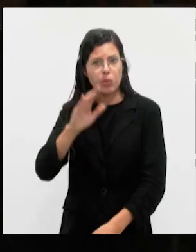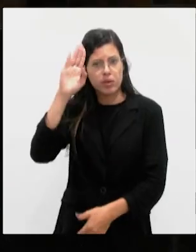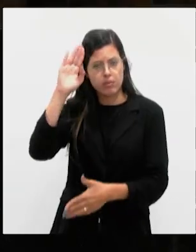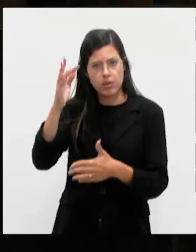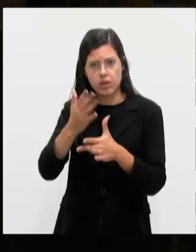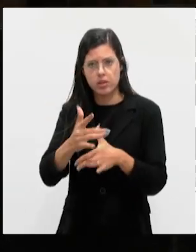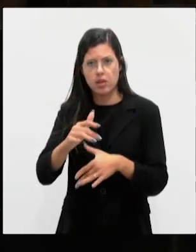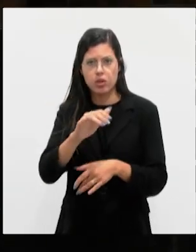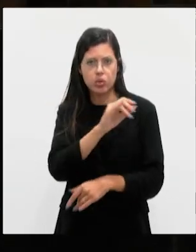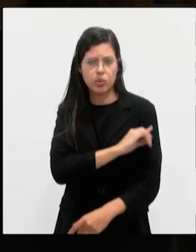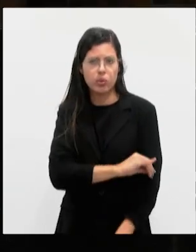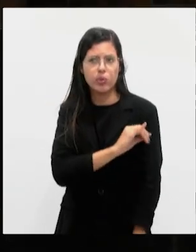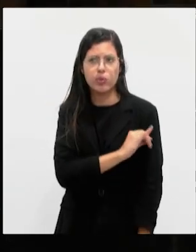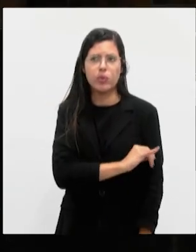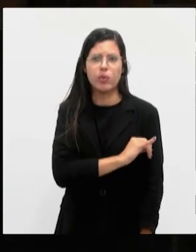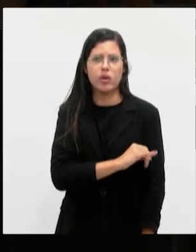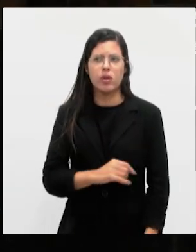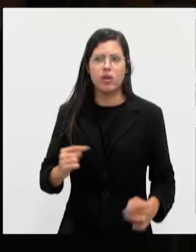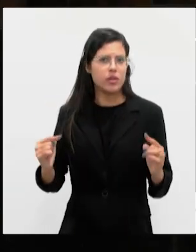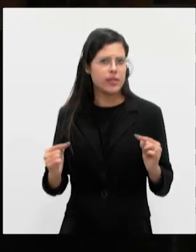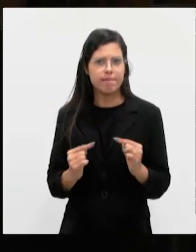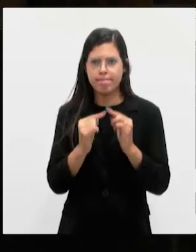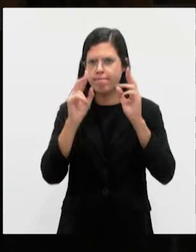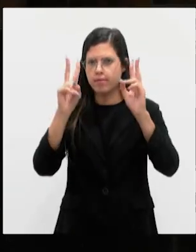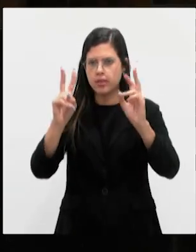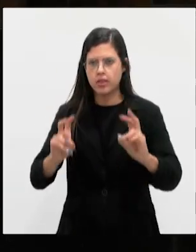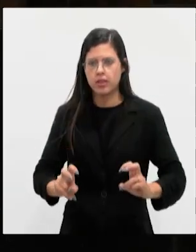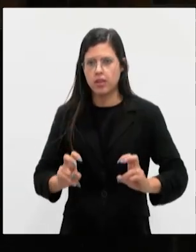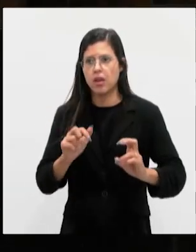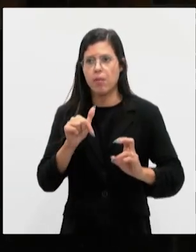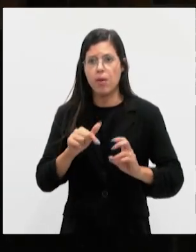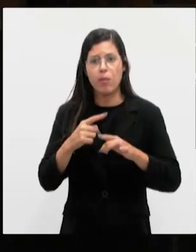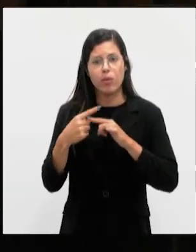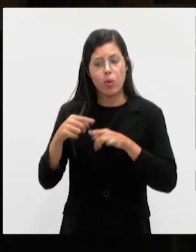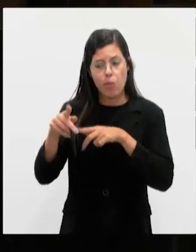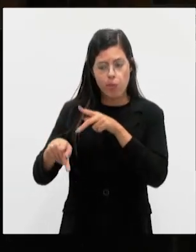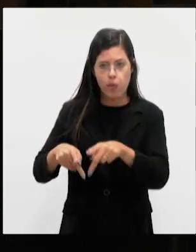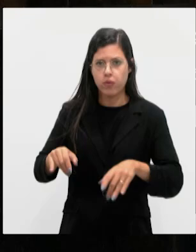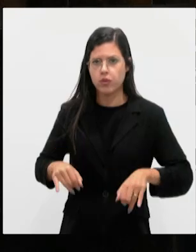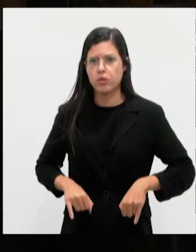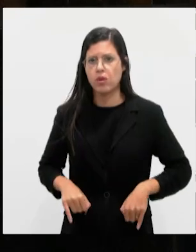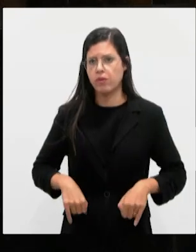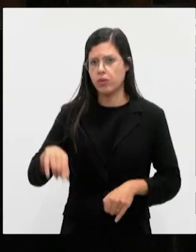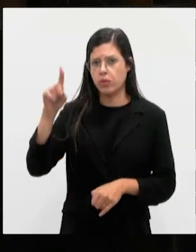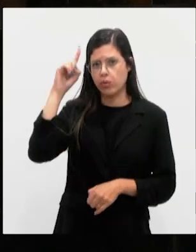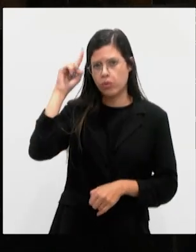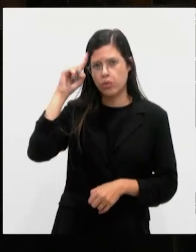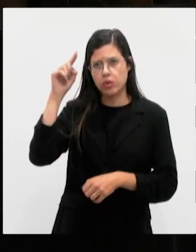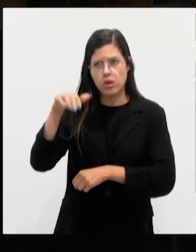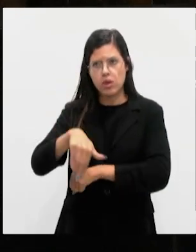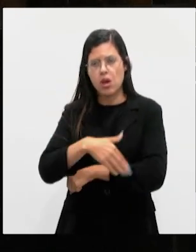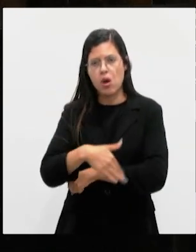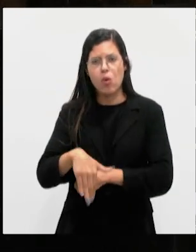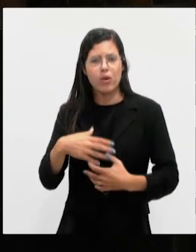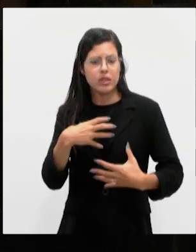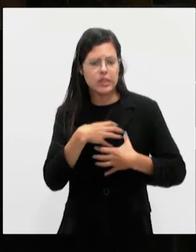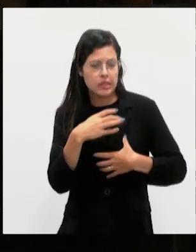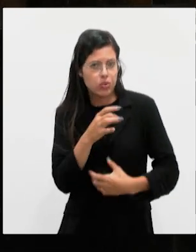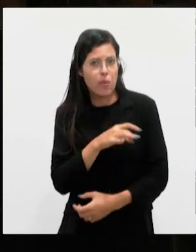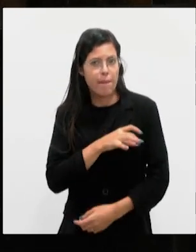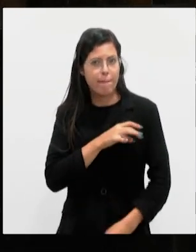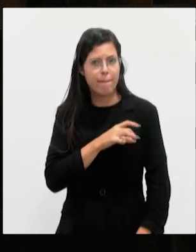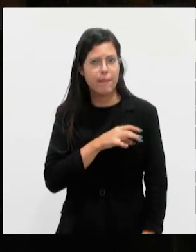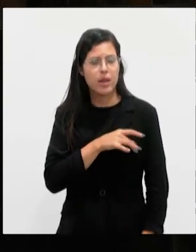Janeiro, com relação a esse tema, que são eles que sofrem todos os dias na rua, amedrontados,